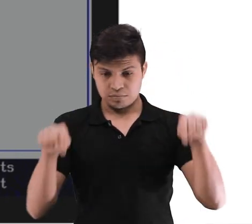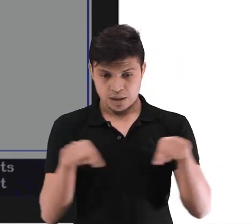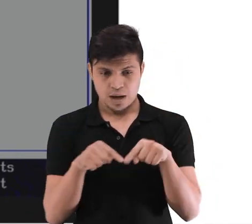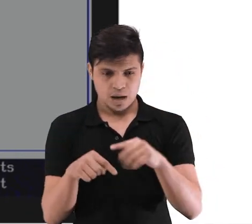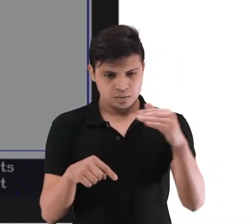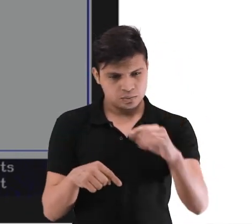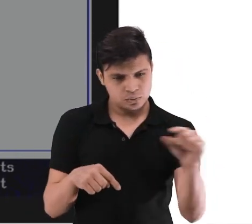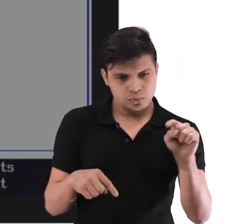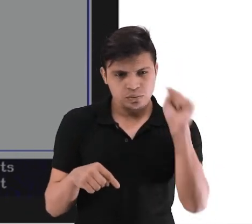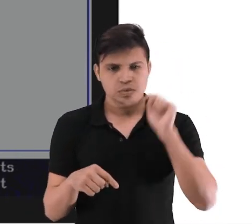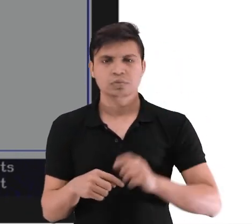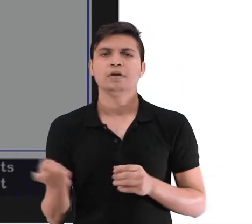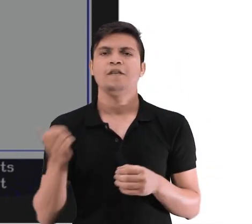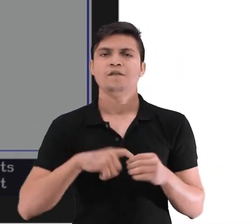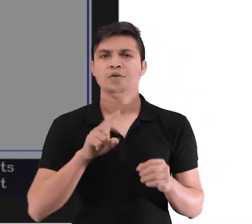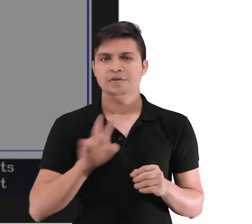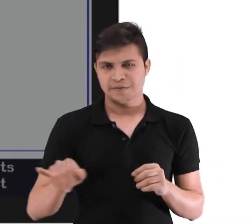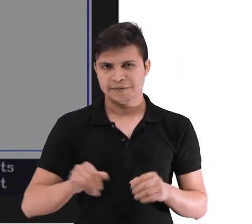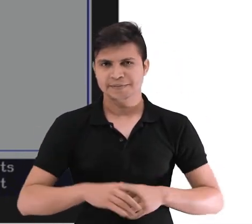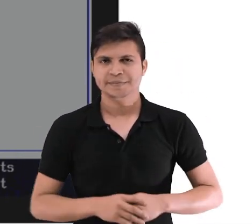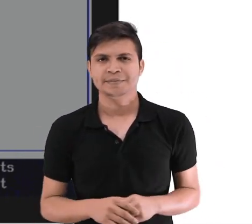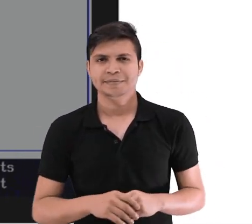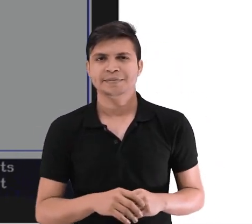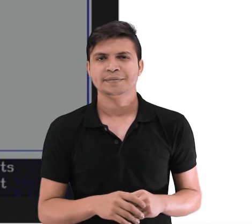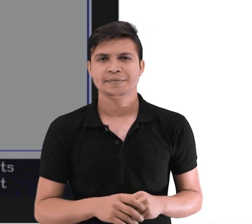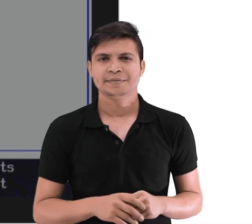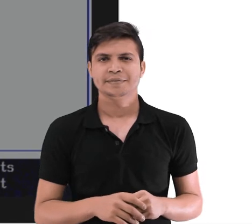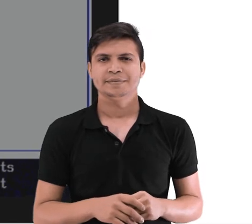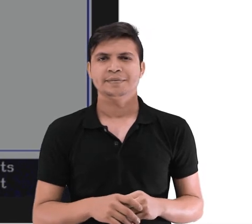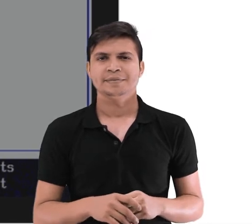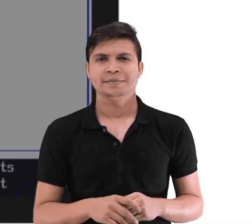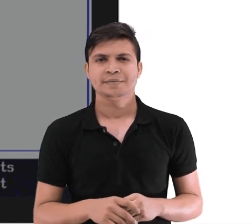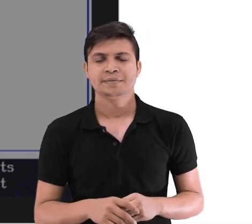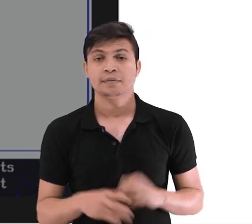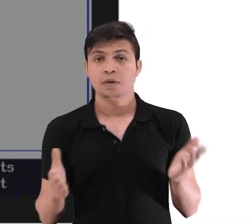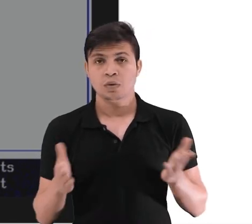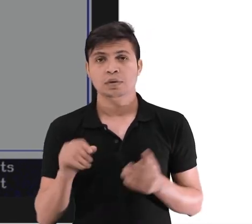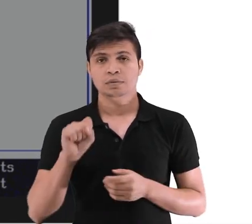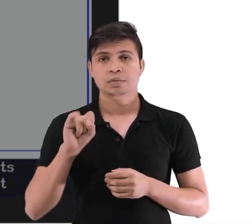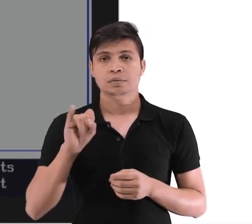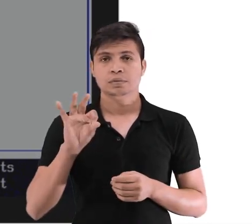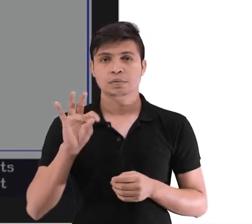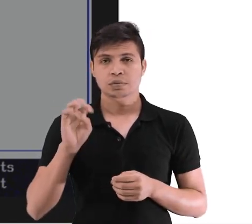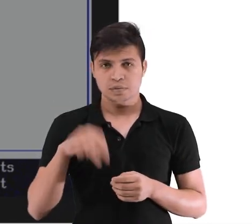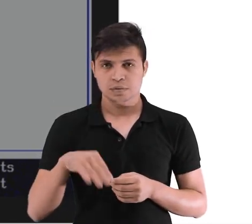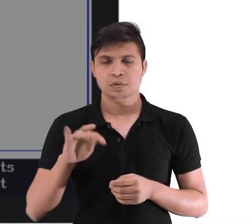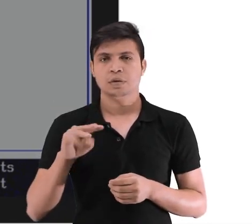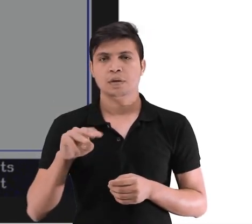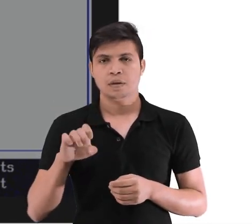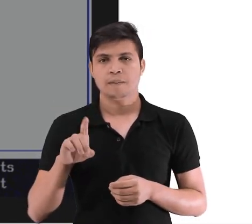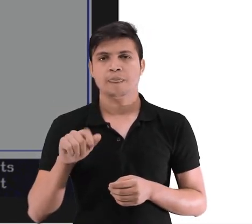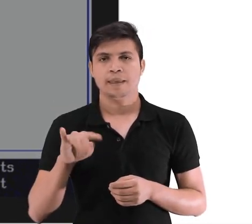ele volta. Eu vou clicar agora System Time Date. Aqui eu